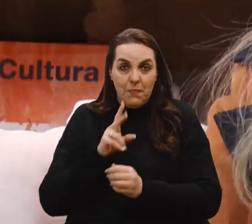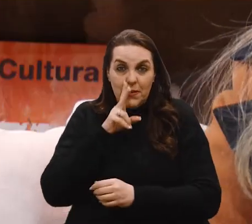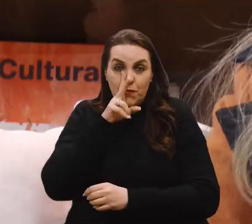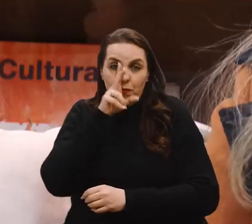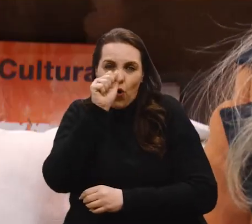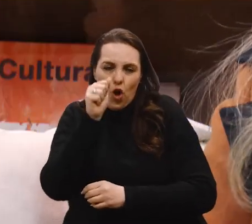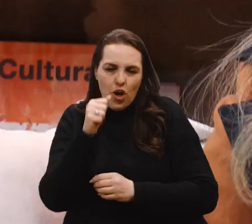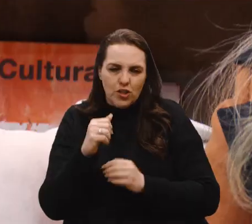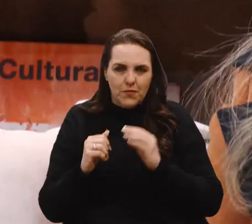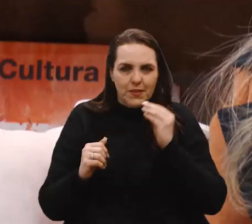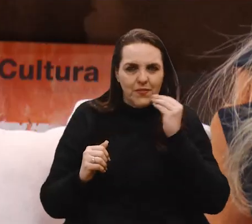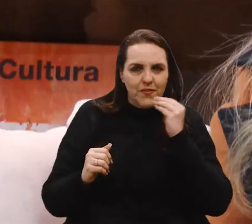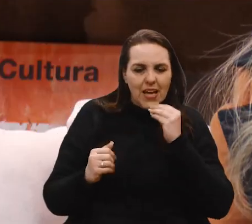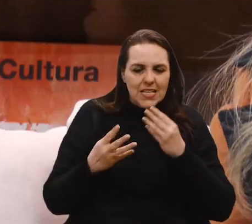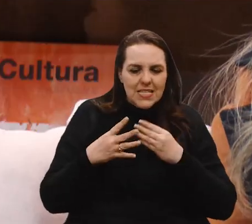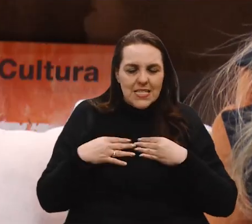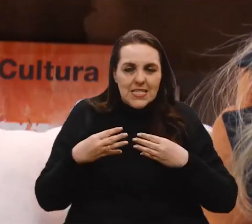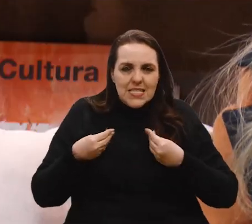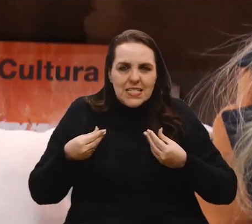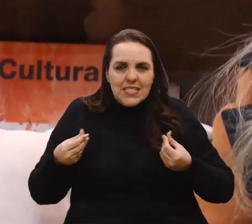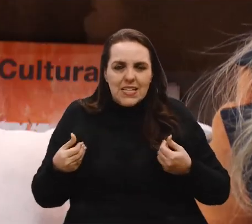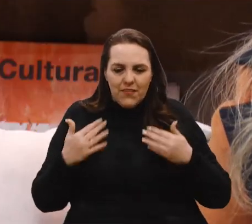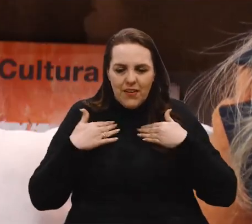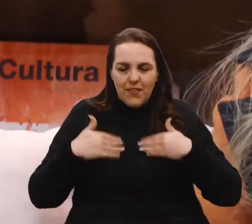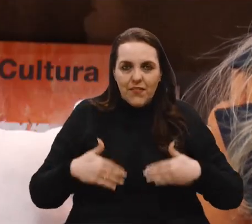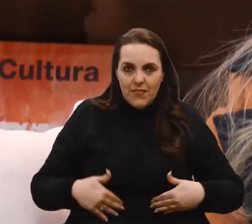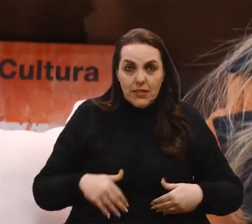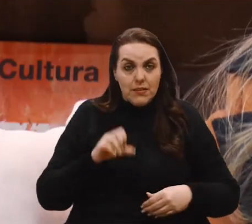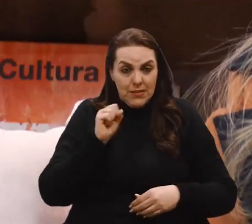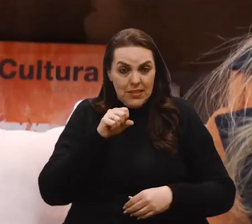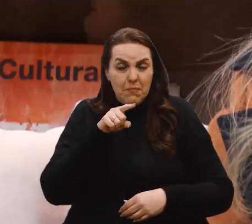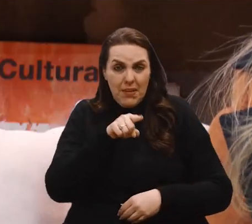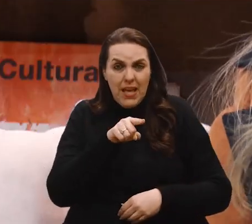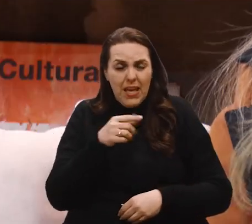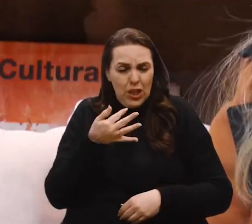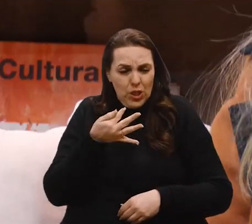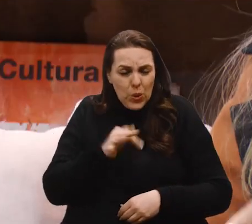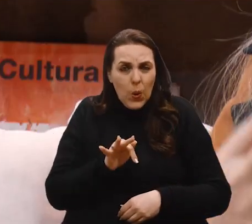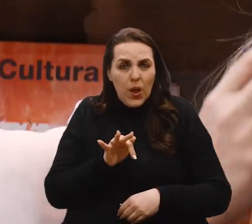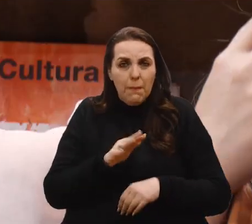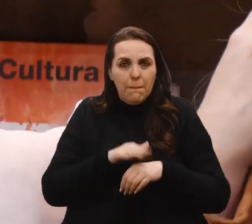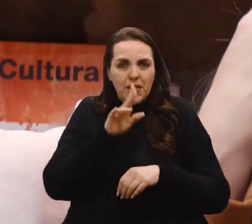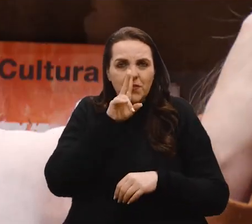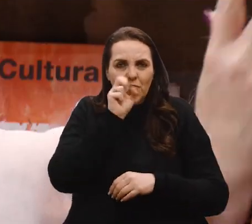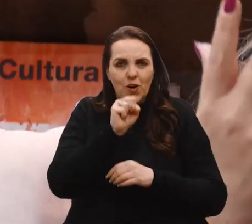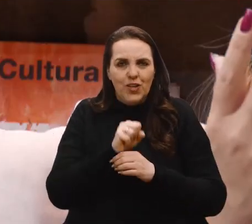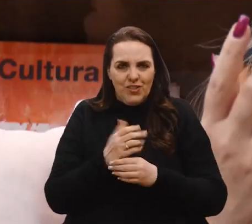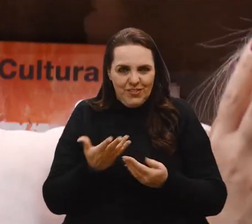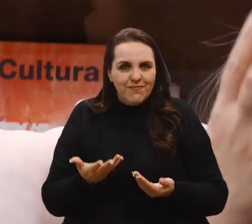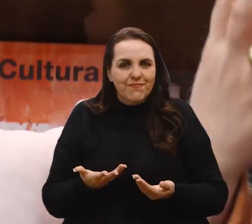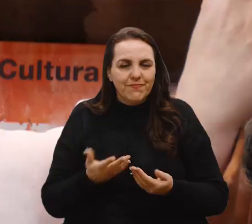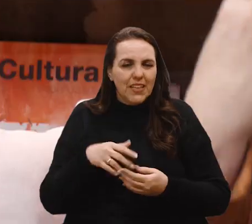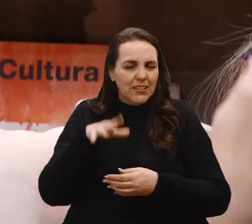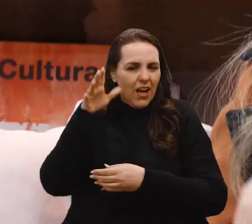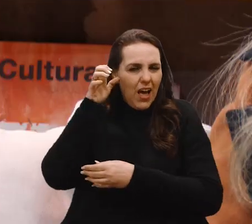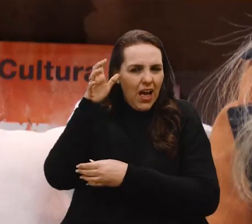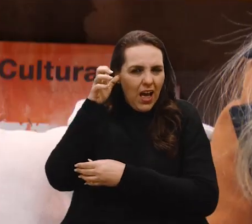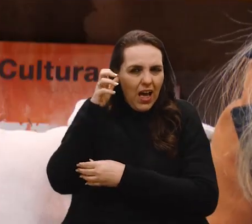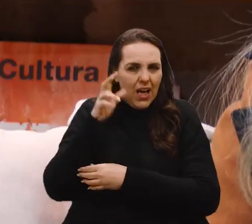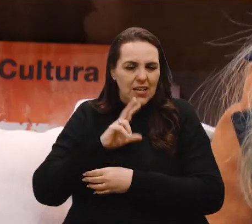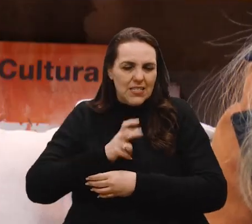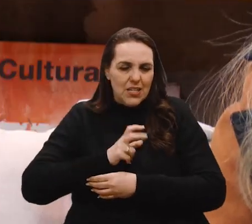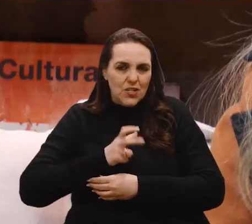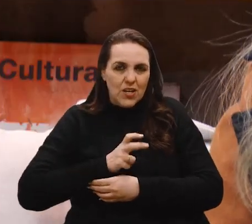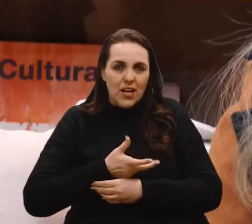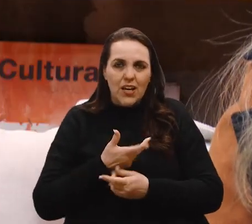intensidades das sensibilidades física, que para ele sim, vai machucar, vai doer. Às vezes auditiva,